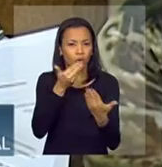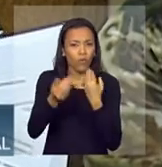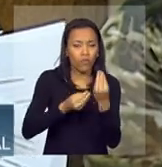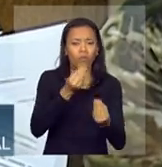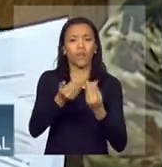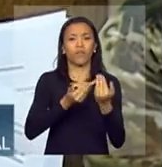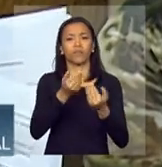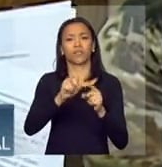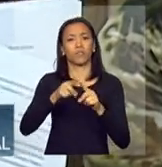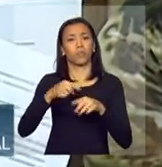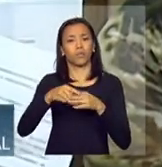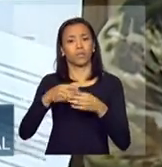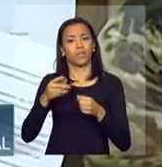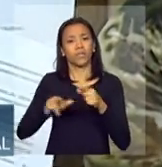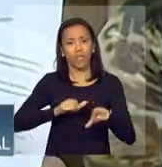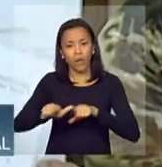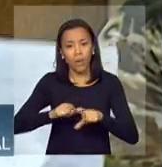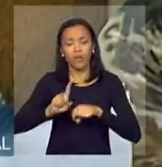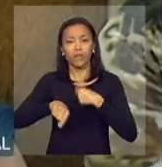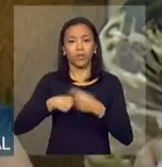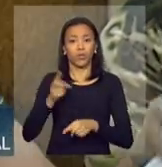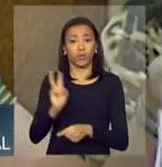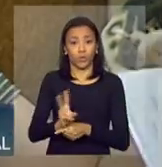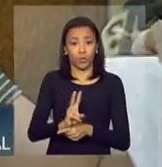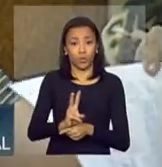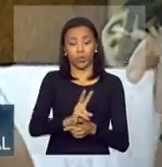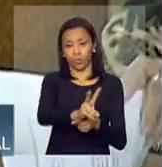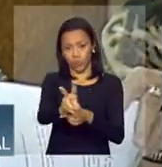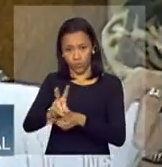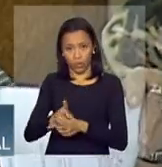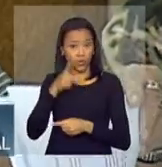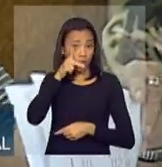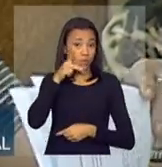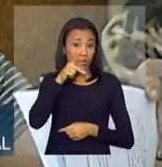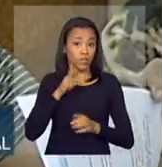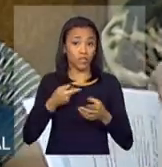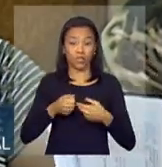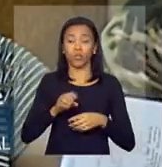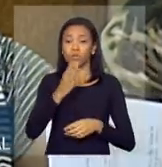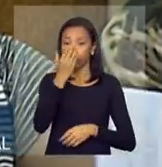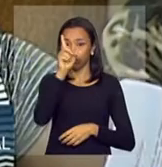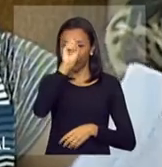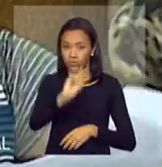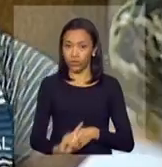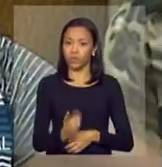elaboração, execução e monitoramento das políticas públicas do direito humano à alimentação.